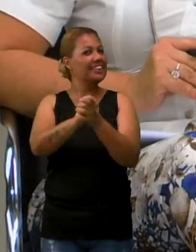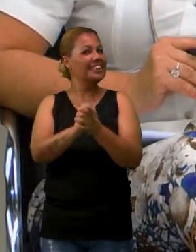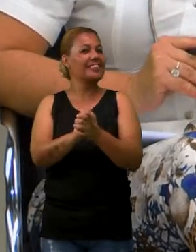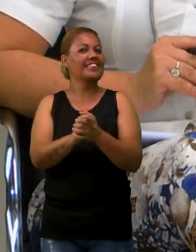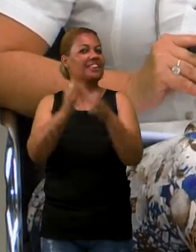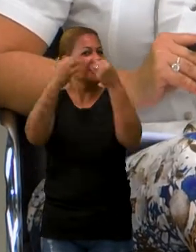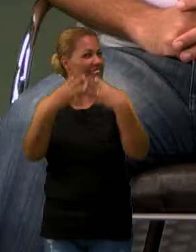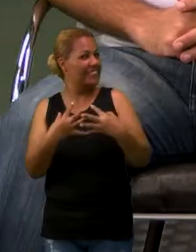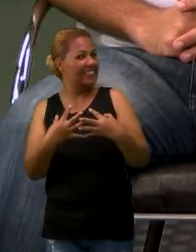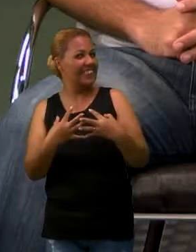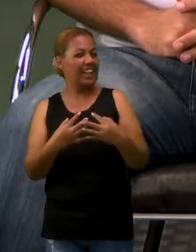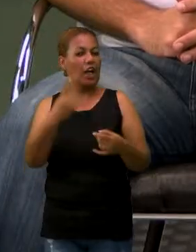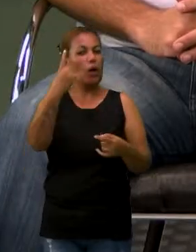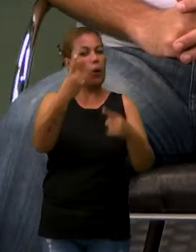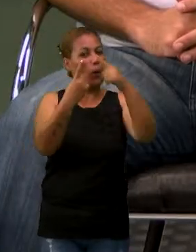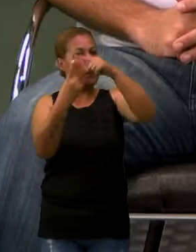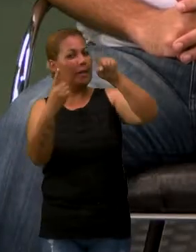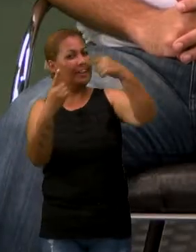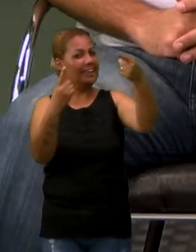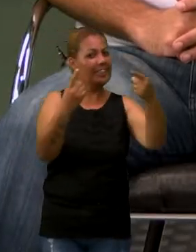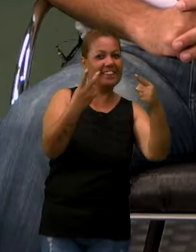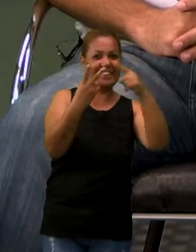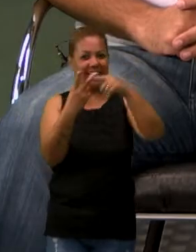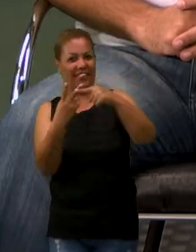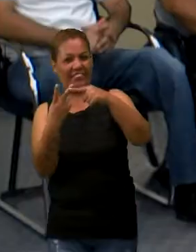uma de cada vez